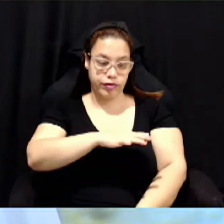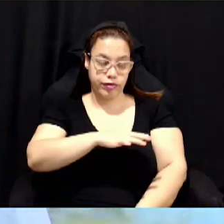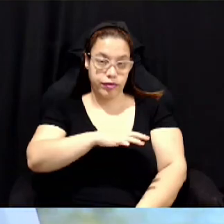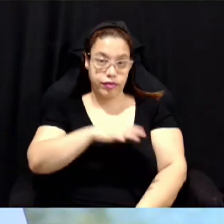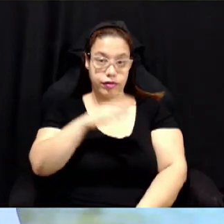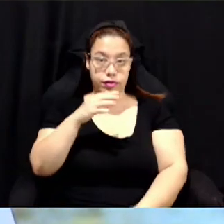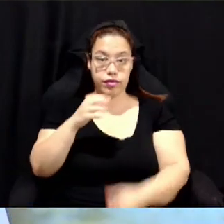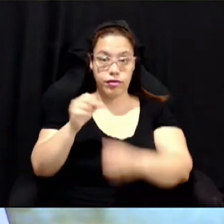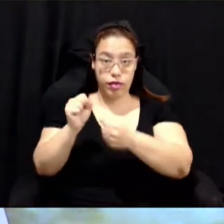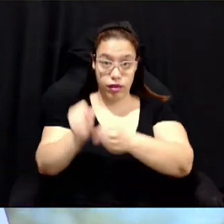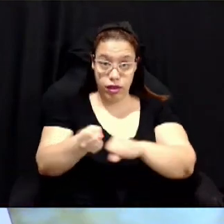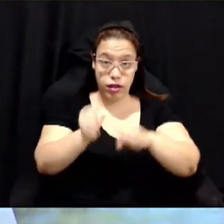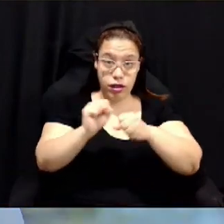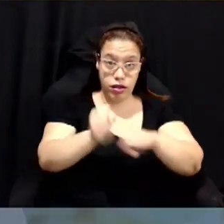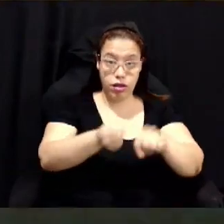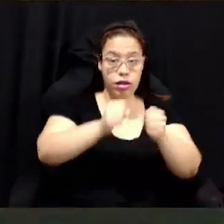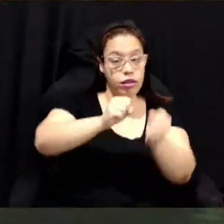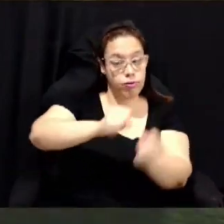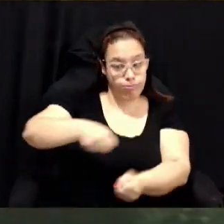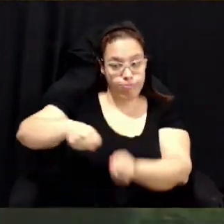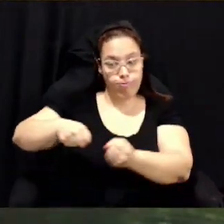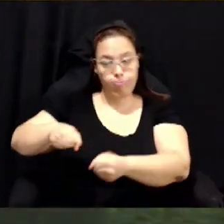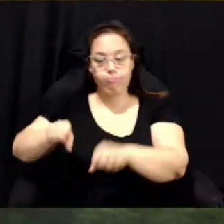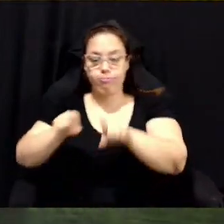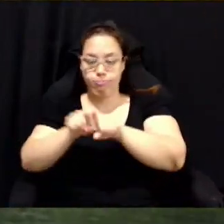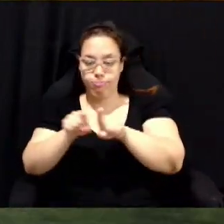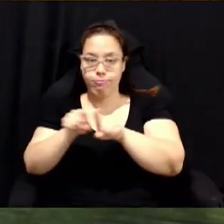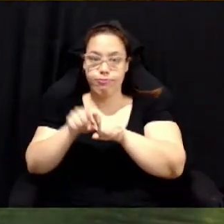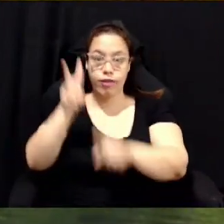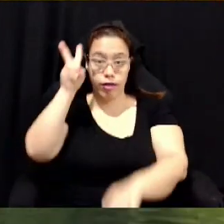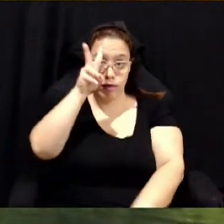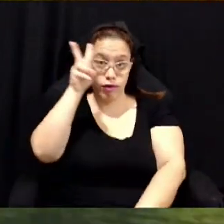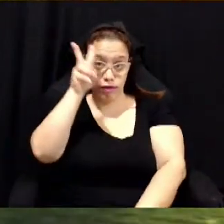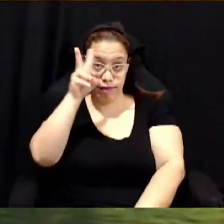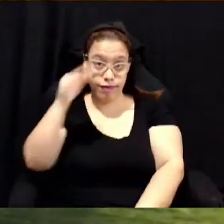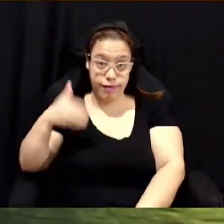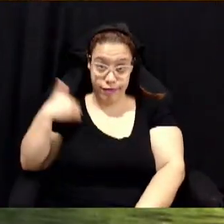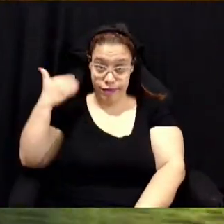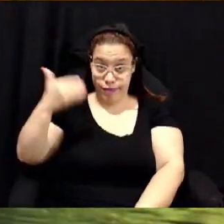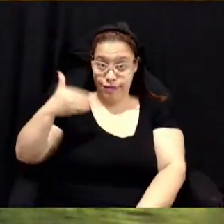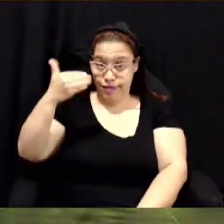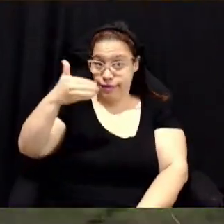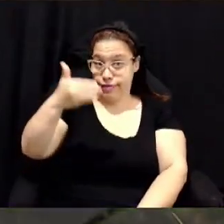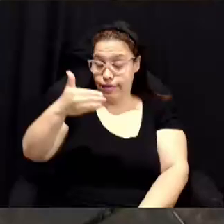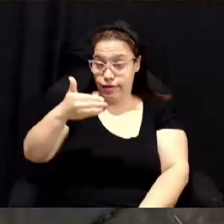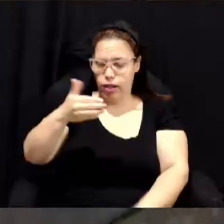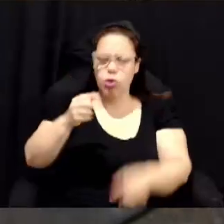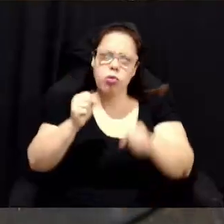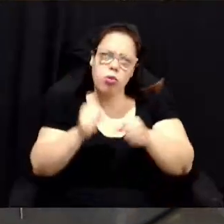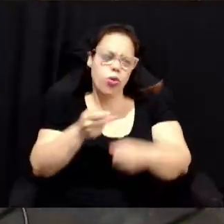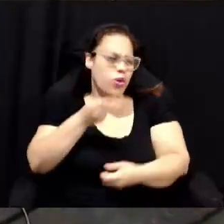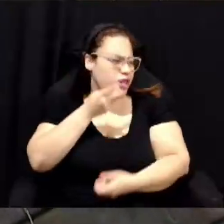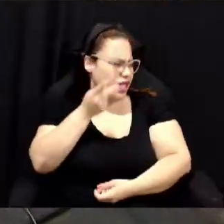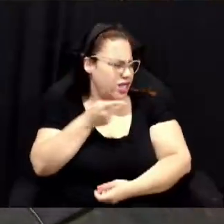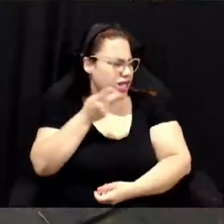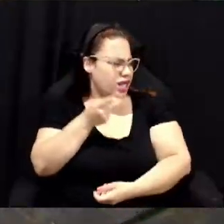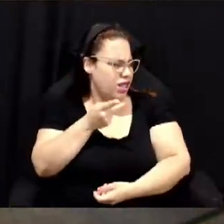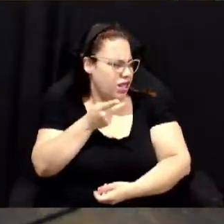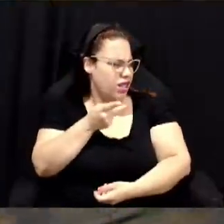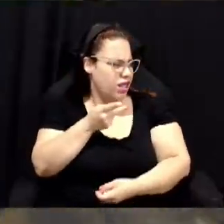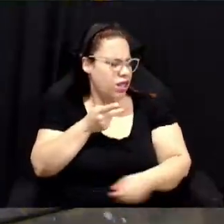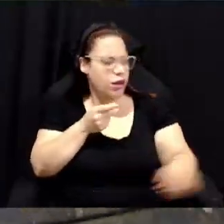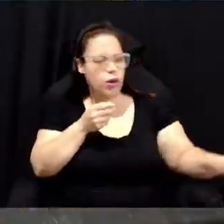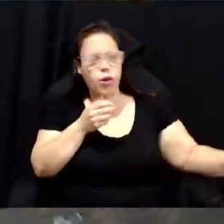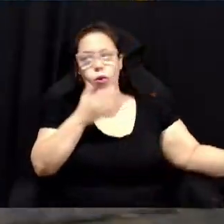também, então a gente vem trazendo esse histórico do passado, sim. Pode-se dizer que o pai da canoagem é o